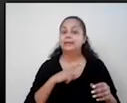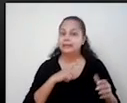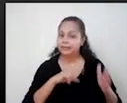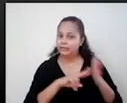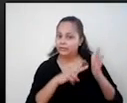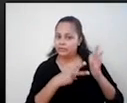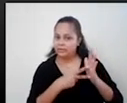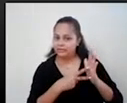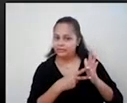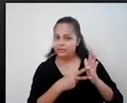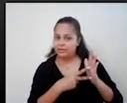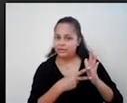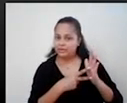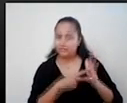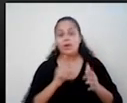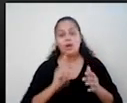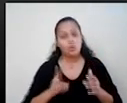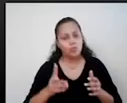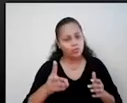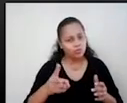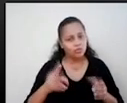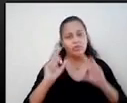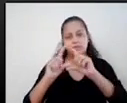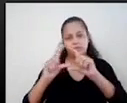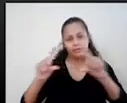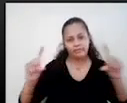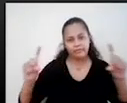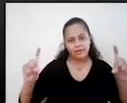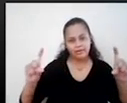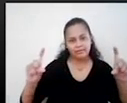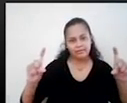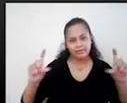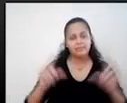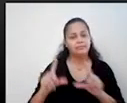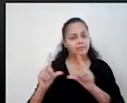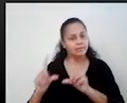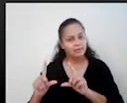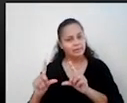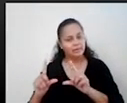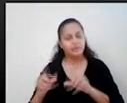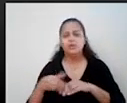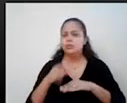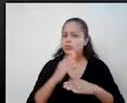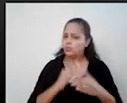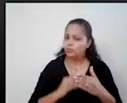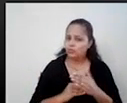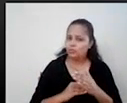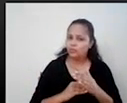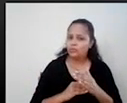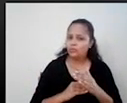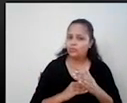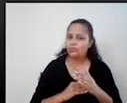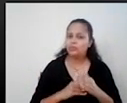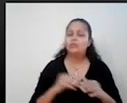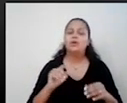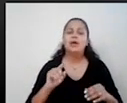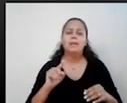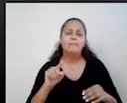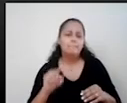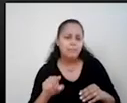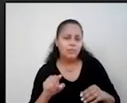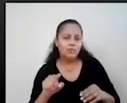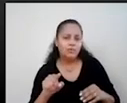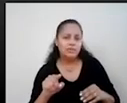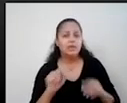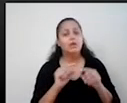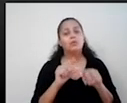um significado. Então, a continuação da minha oração ela está aqui. Isso tudo que foi colocado, olha a pontuação